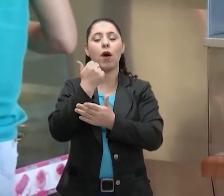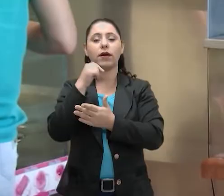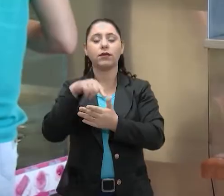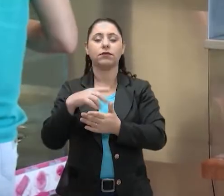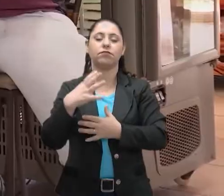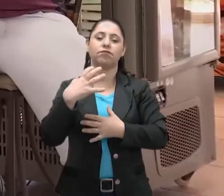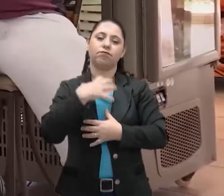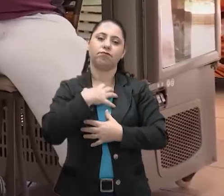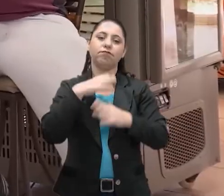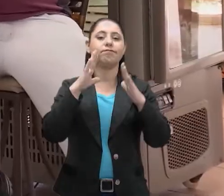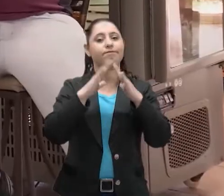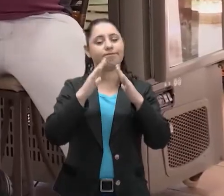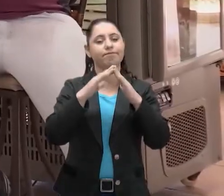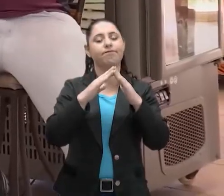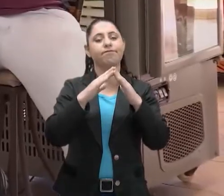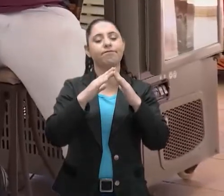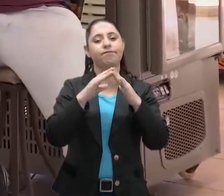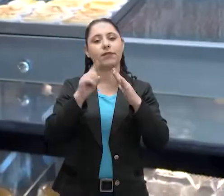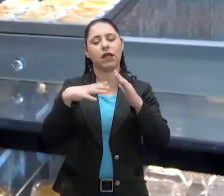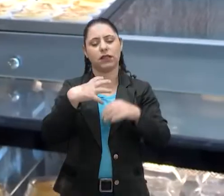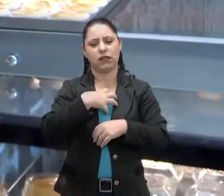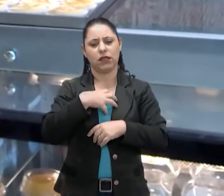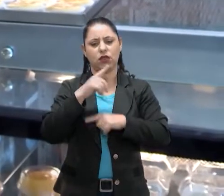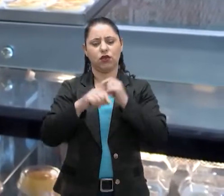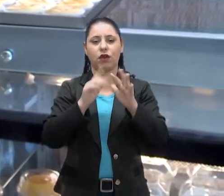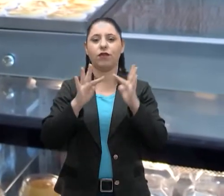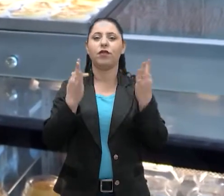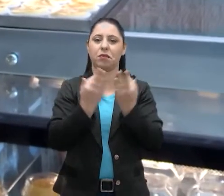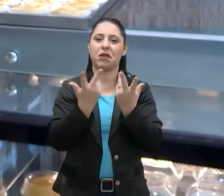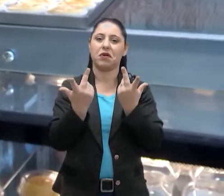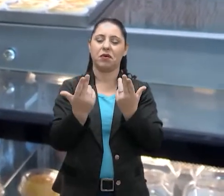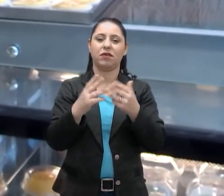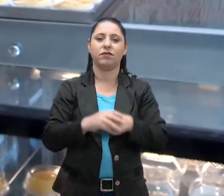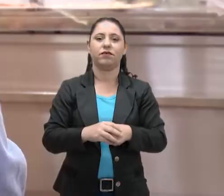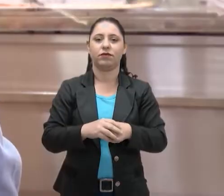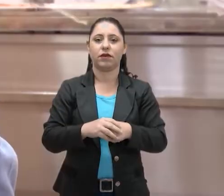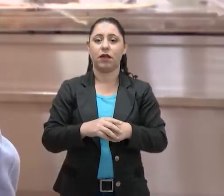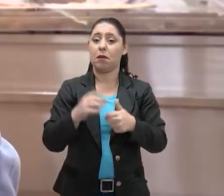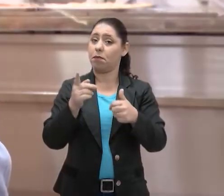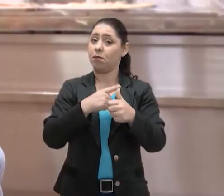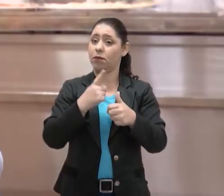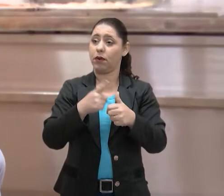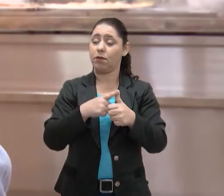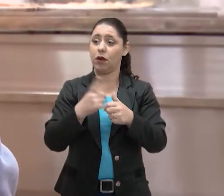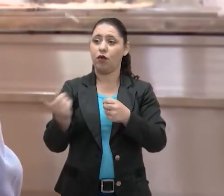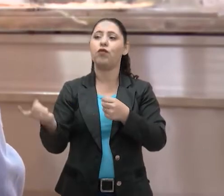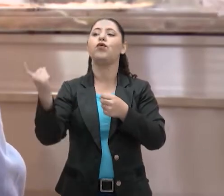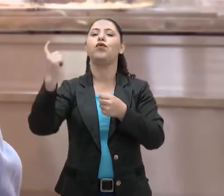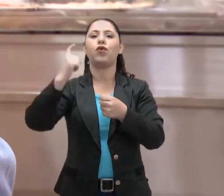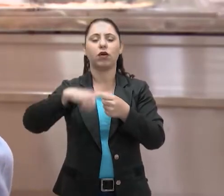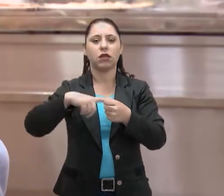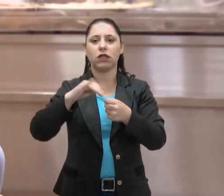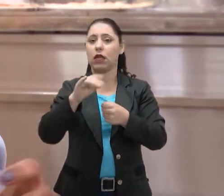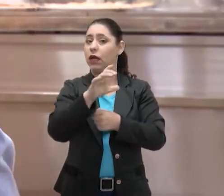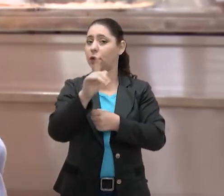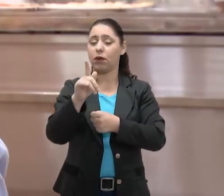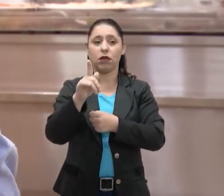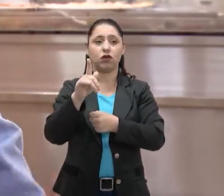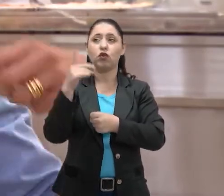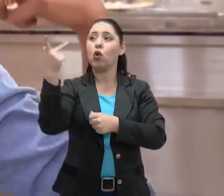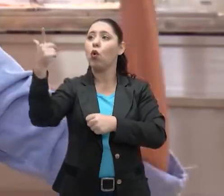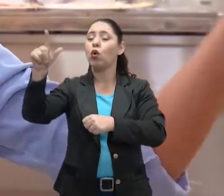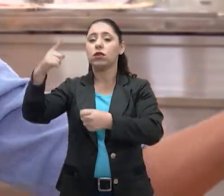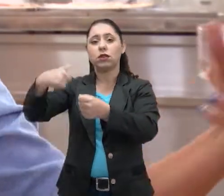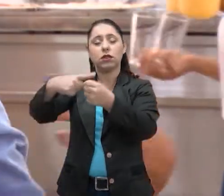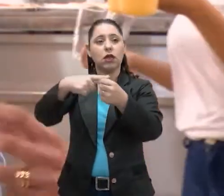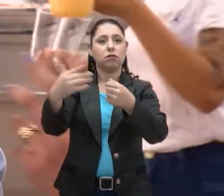ambiente. Você se sente em casa, você se sente da família, né? Quem vem pela primeira vez, volta. Quem não é de Campo